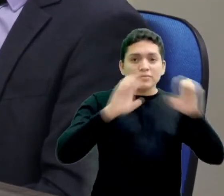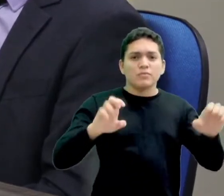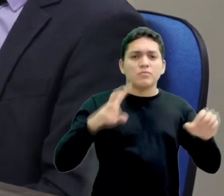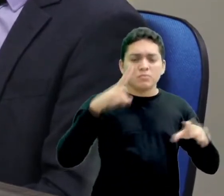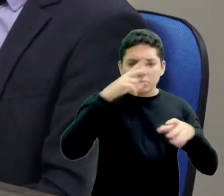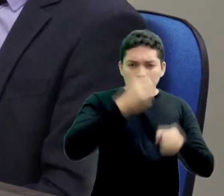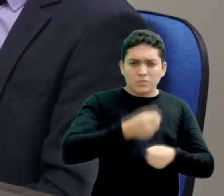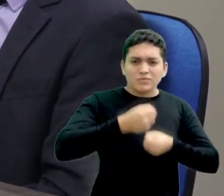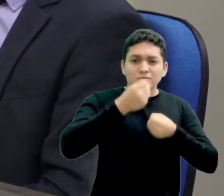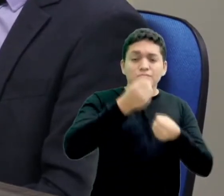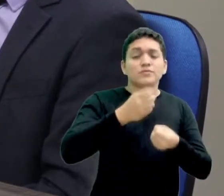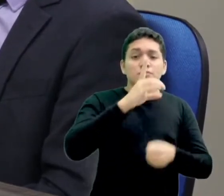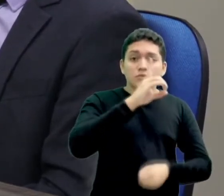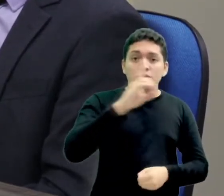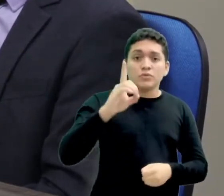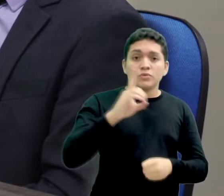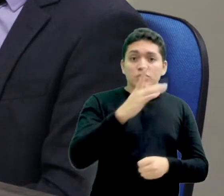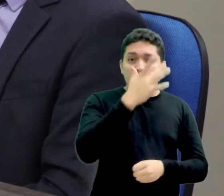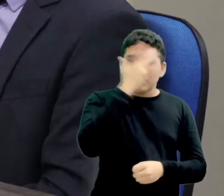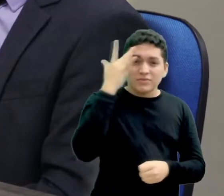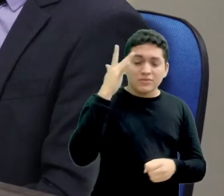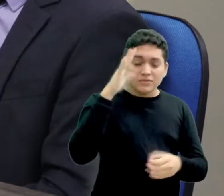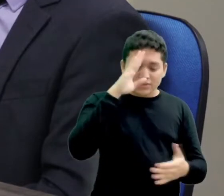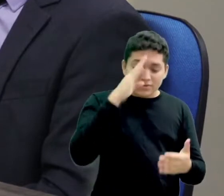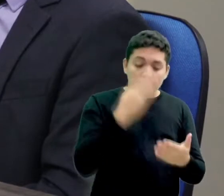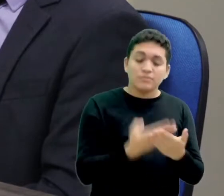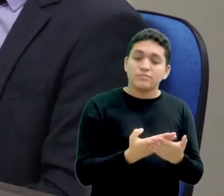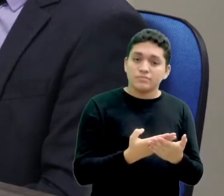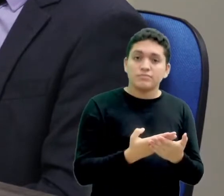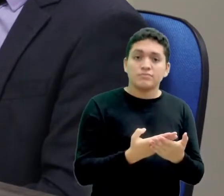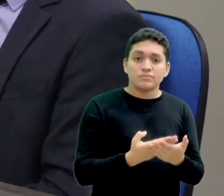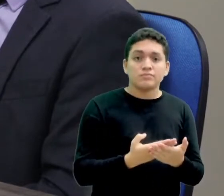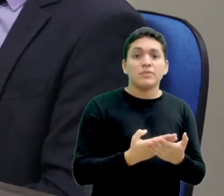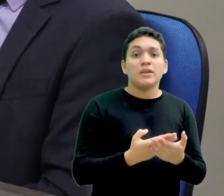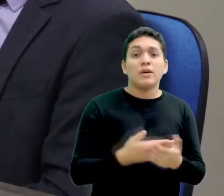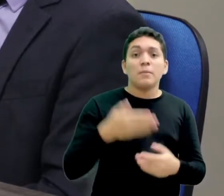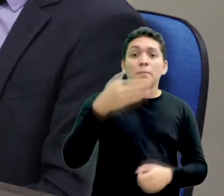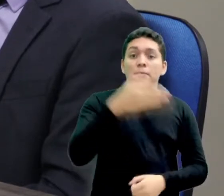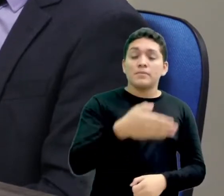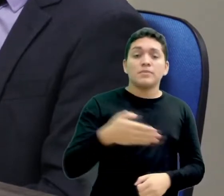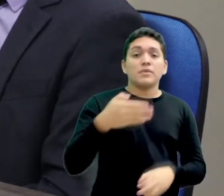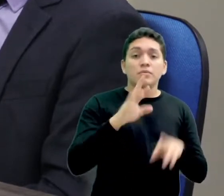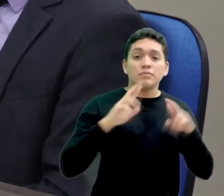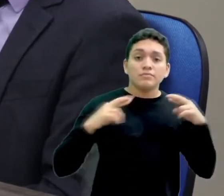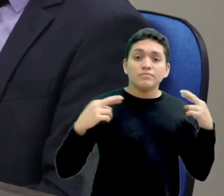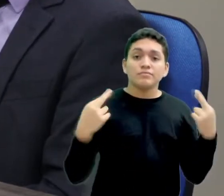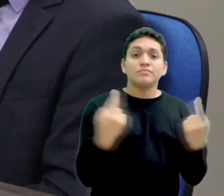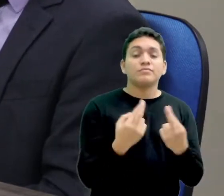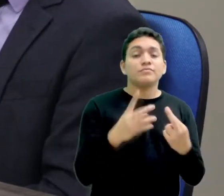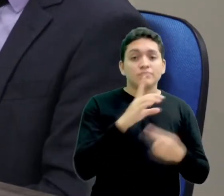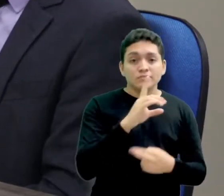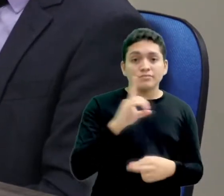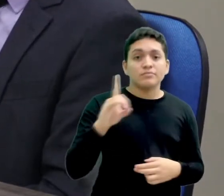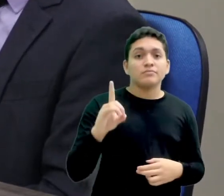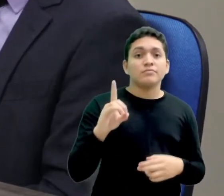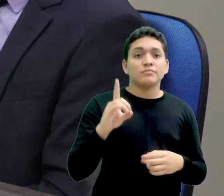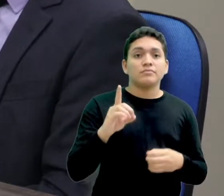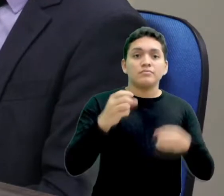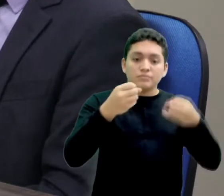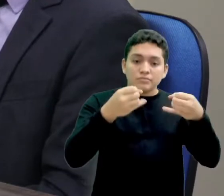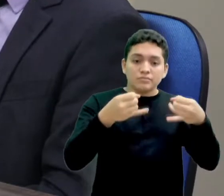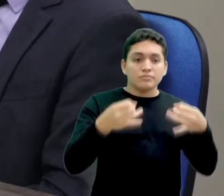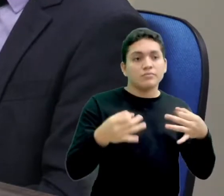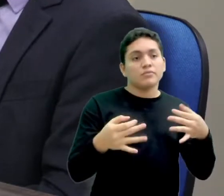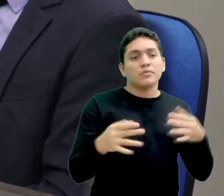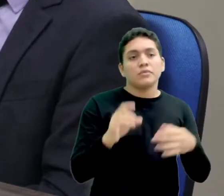que crê. Ele vem dizer exatamente para esses que agora são participantes do reino de Deus, dizendo o seguinte, olha, não é